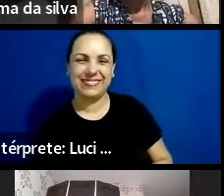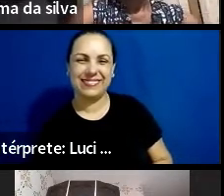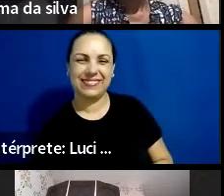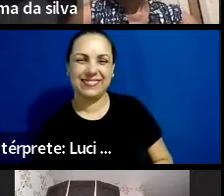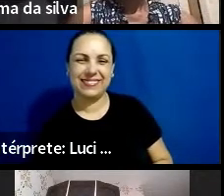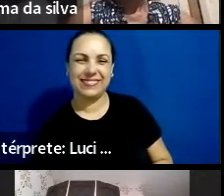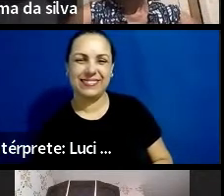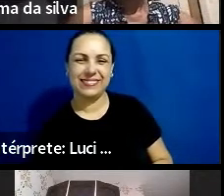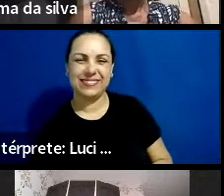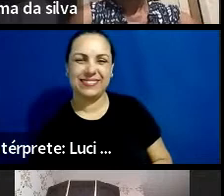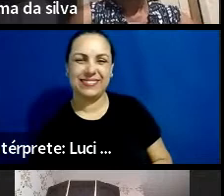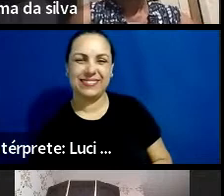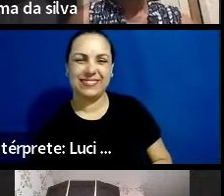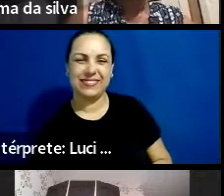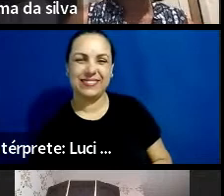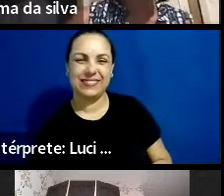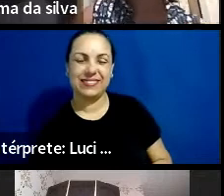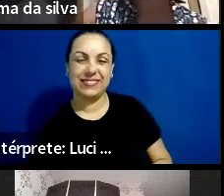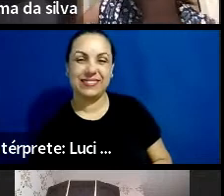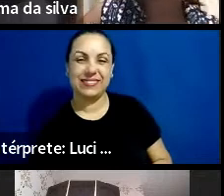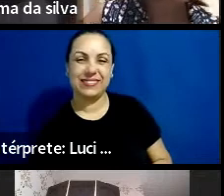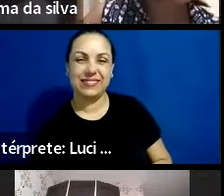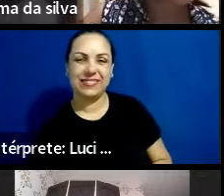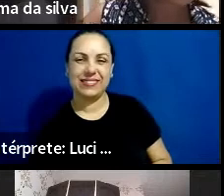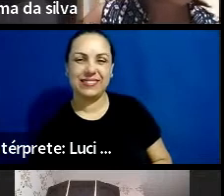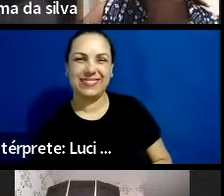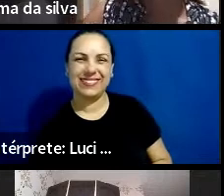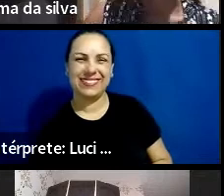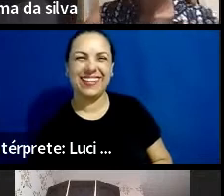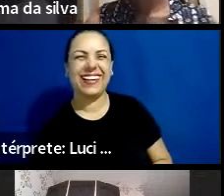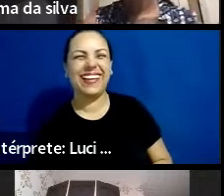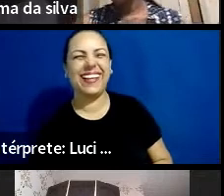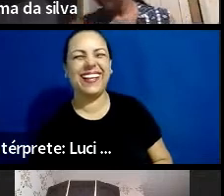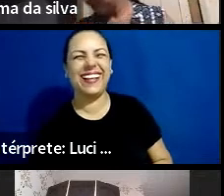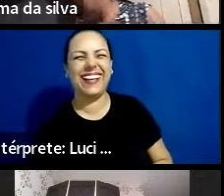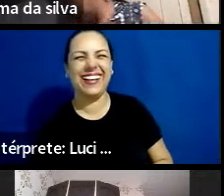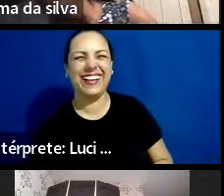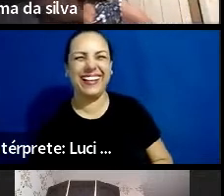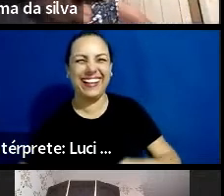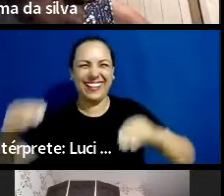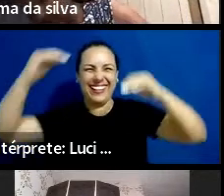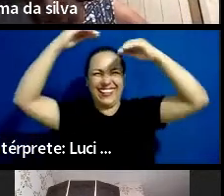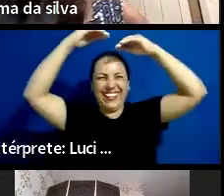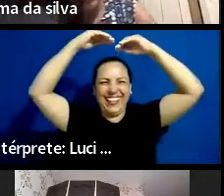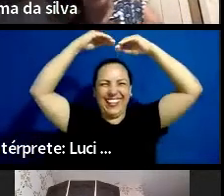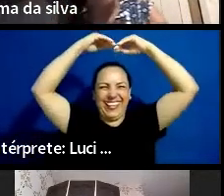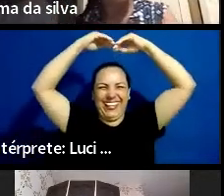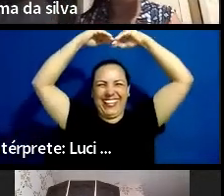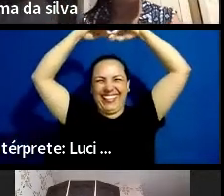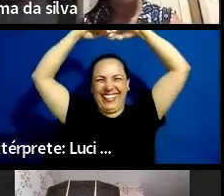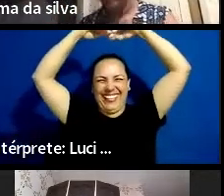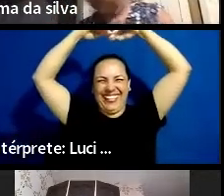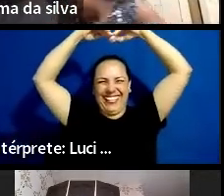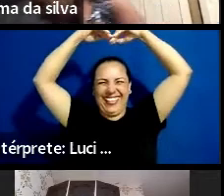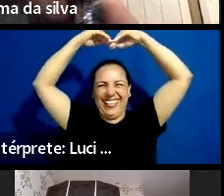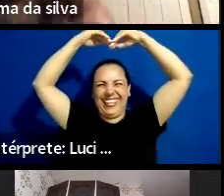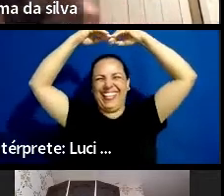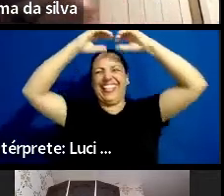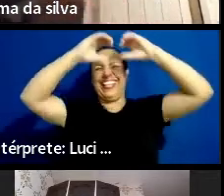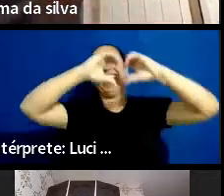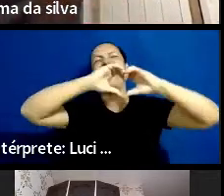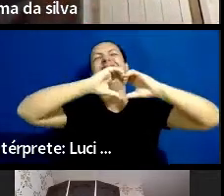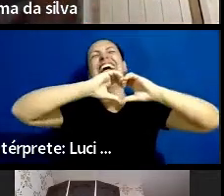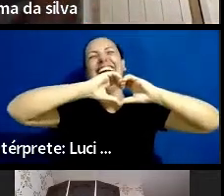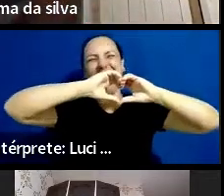Ai, ai. Ah, não, melhor de todos, Luci e Carlos. Boa noite, viu, Luci? Sucesso,